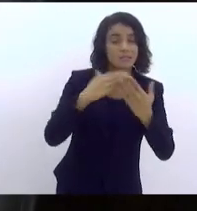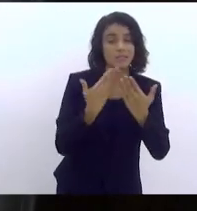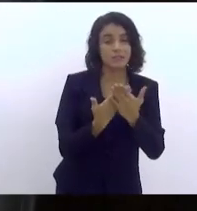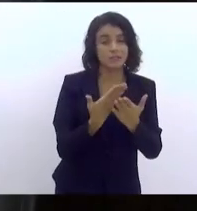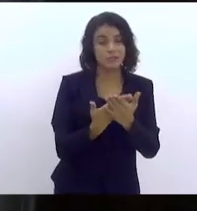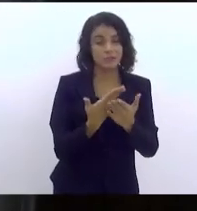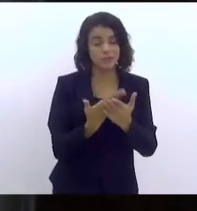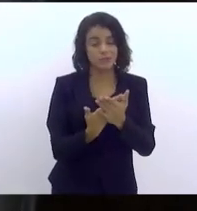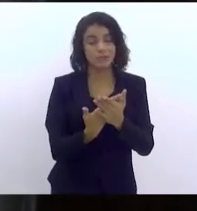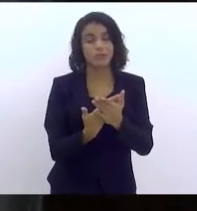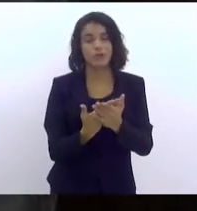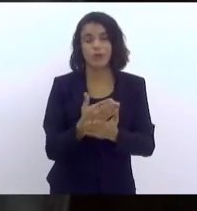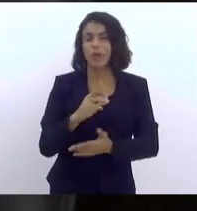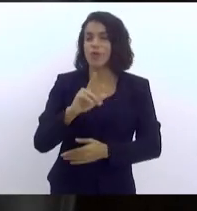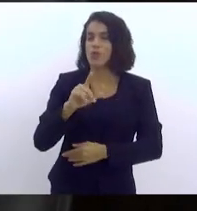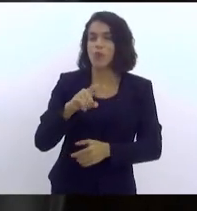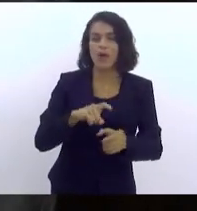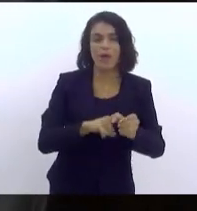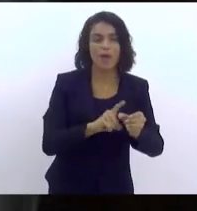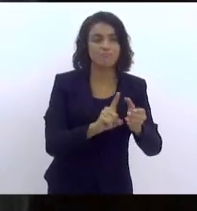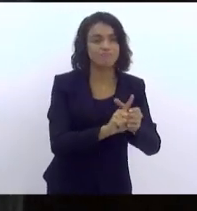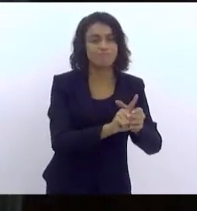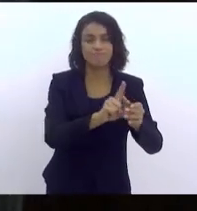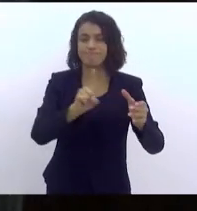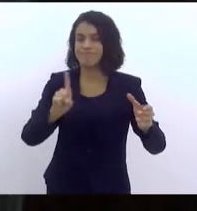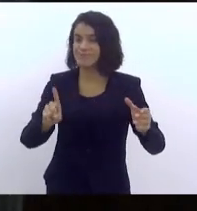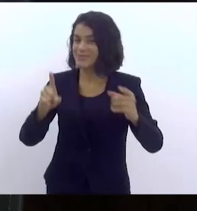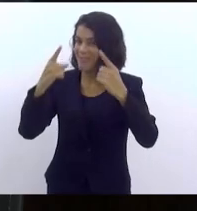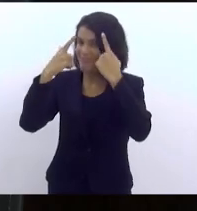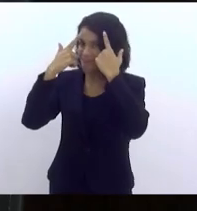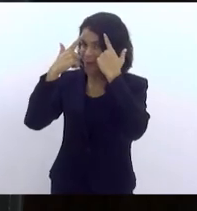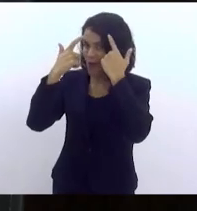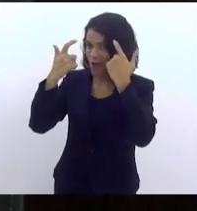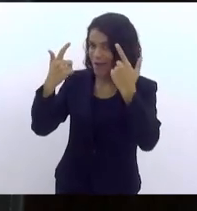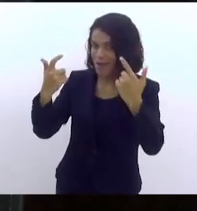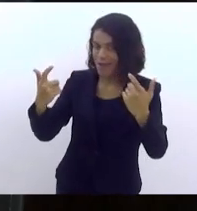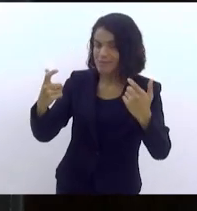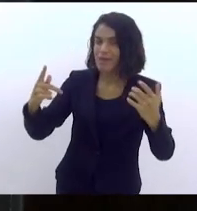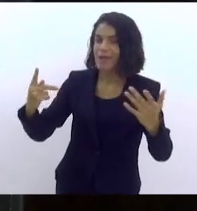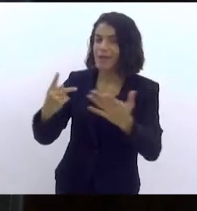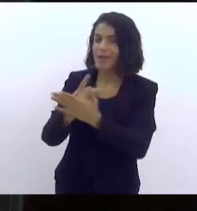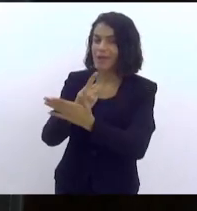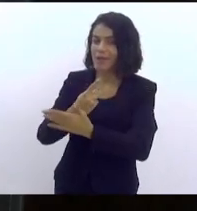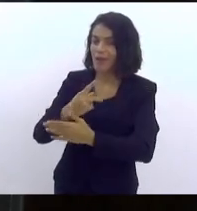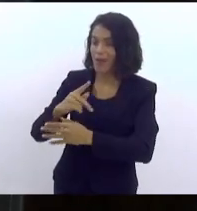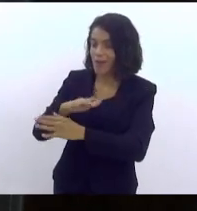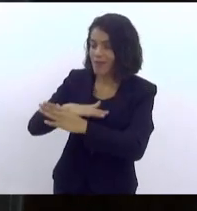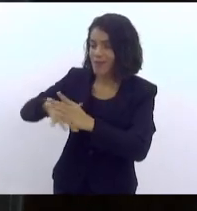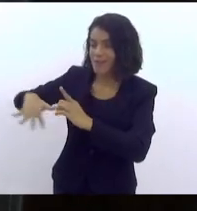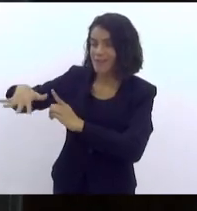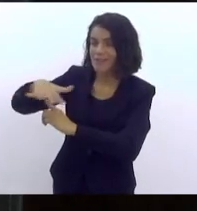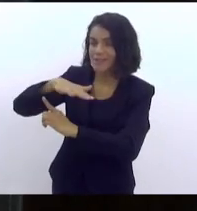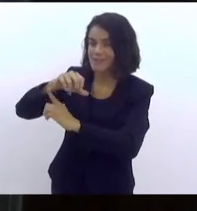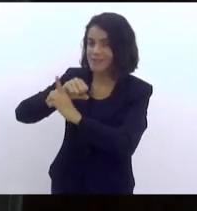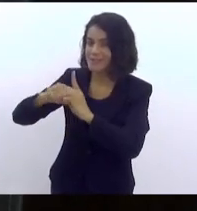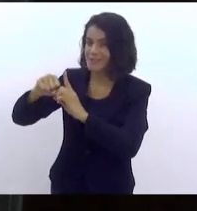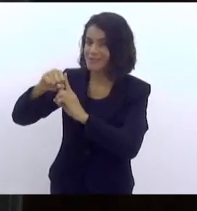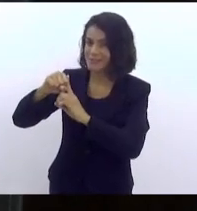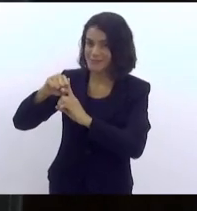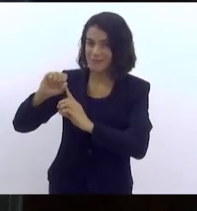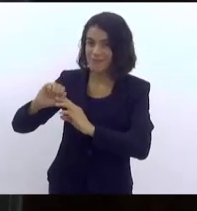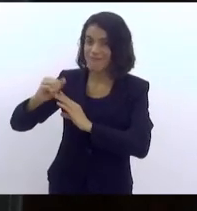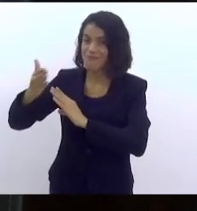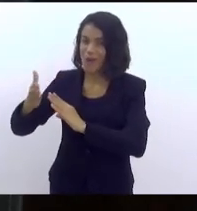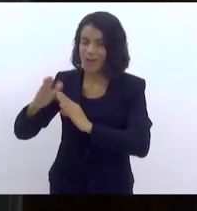não está dissociada da violência que acontece fora do dos muros da